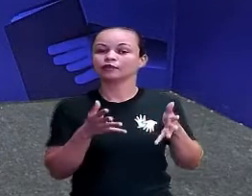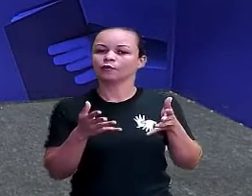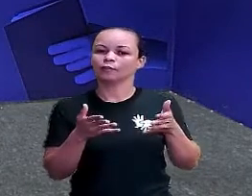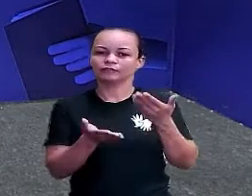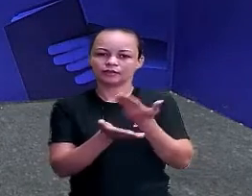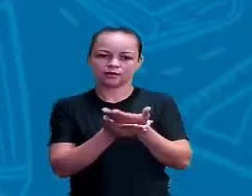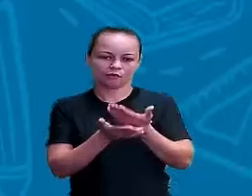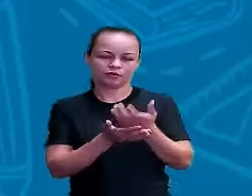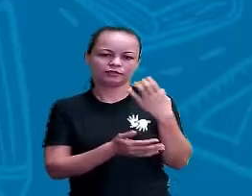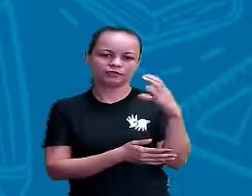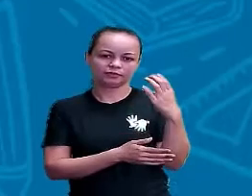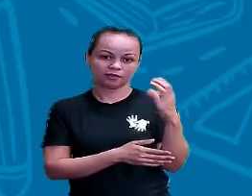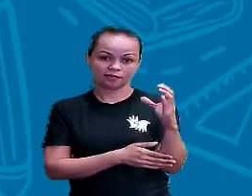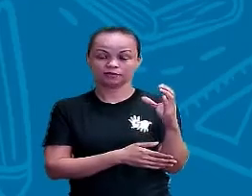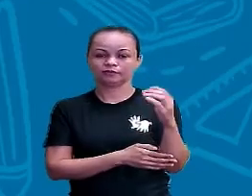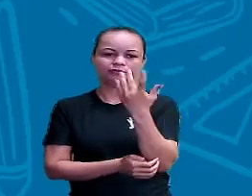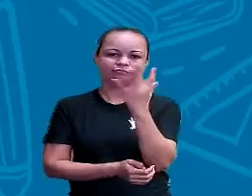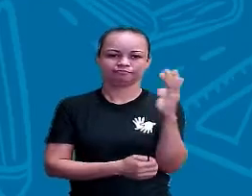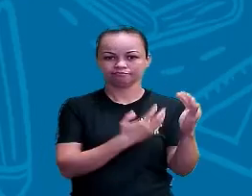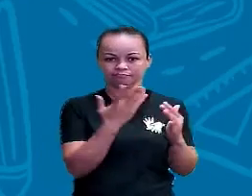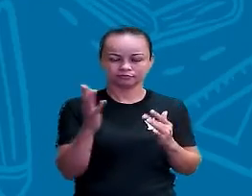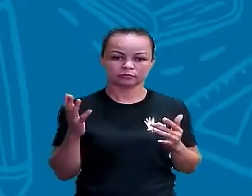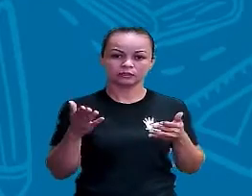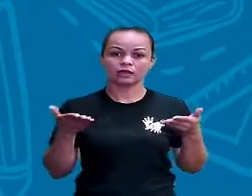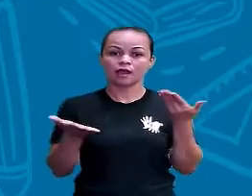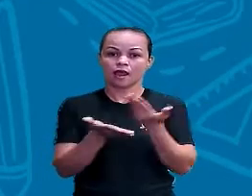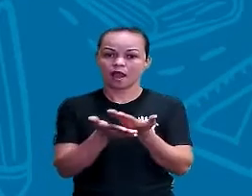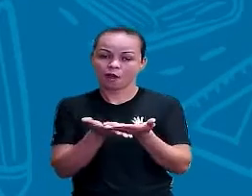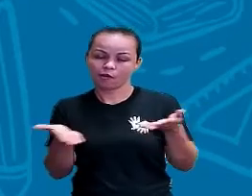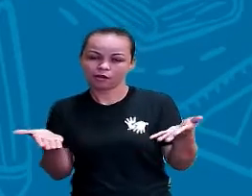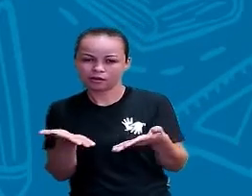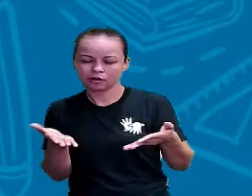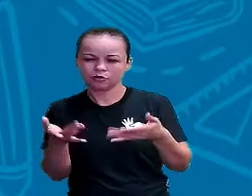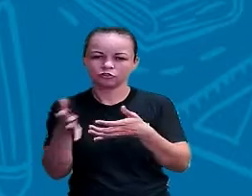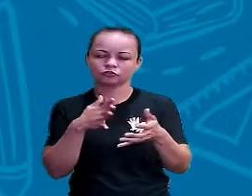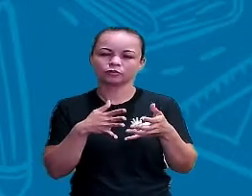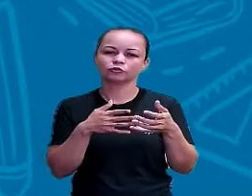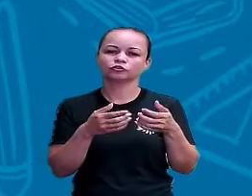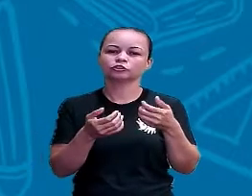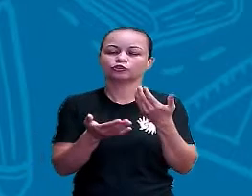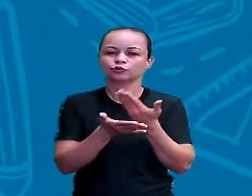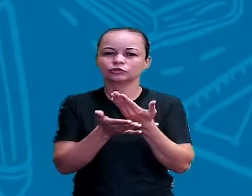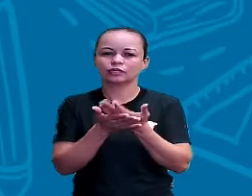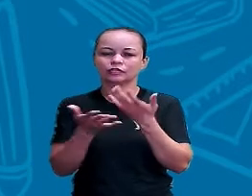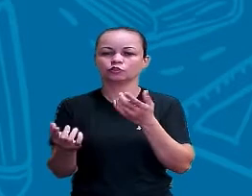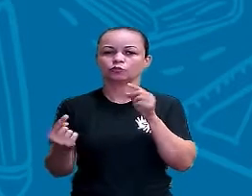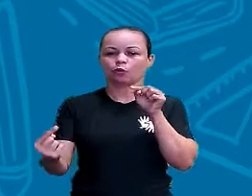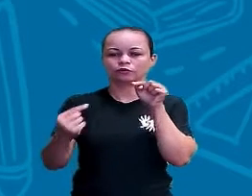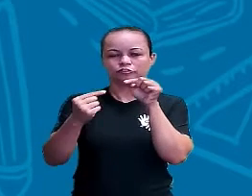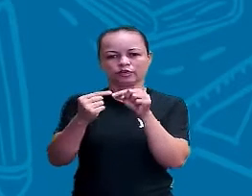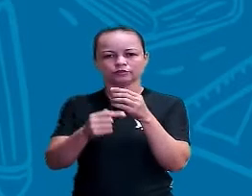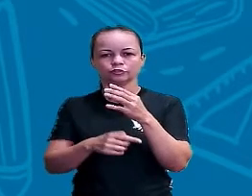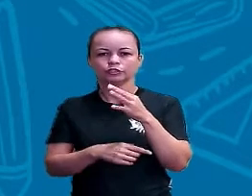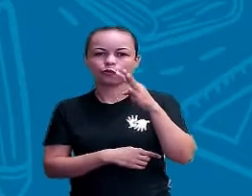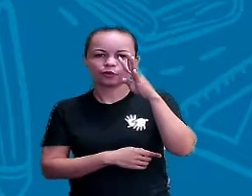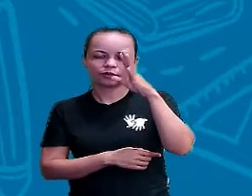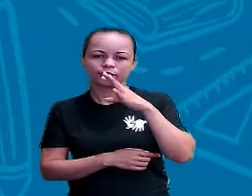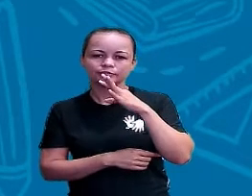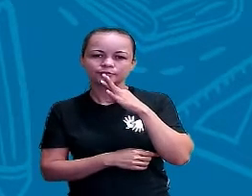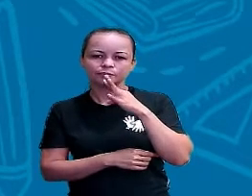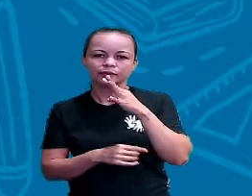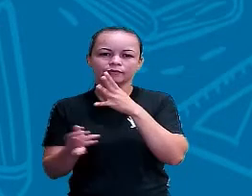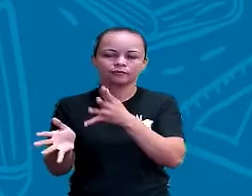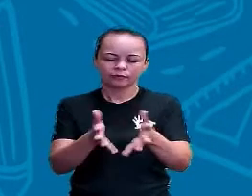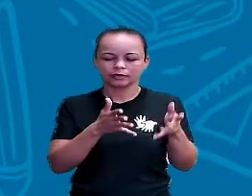Natureza. Nessa aula de hoje, iremos tratar sobre o objeto de conhecimento relacionado com o funcionamento integrado